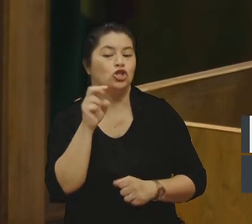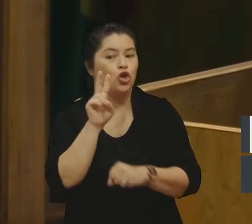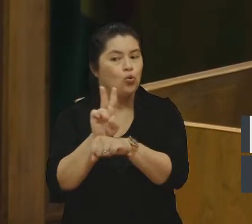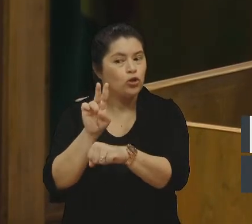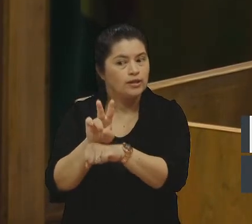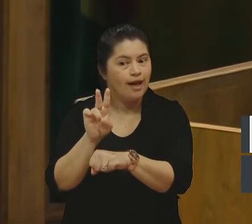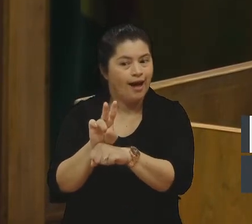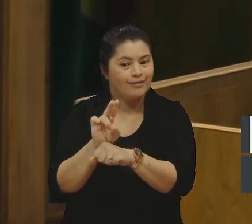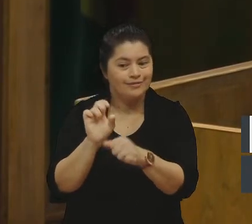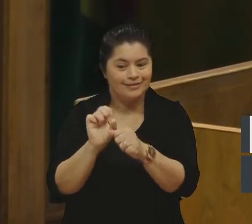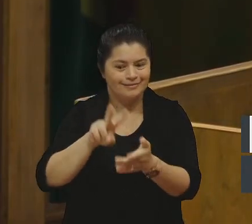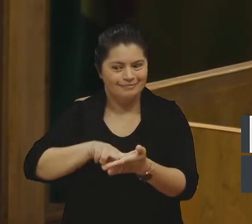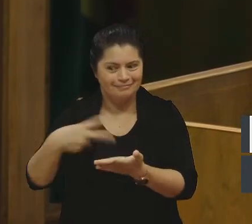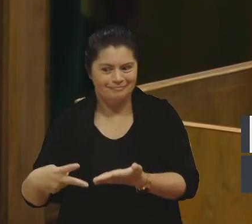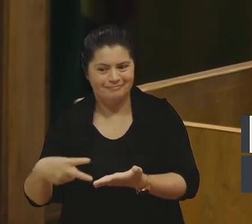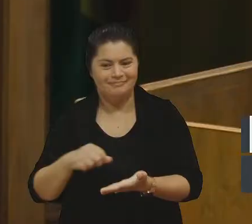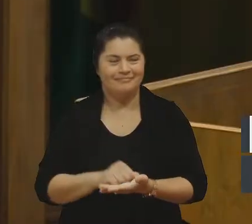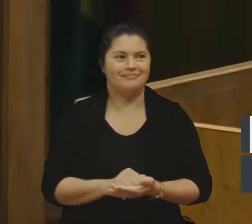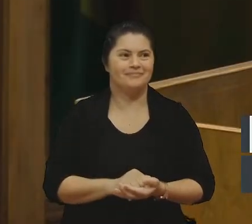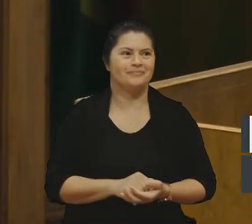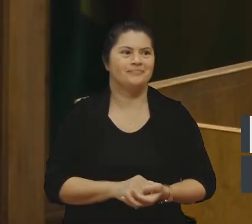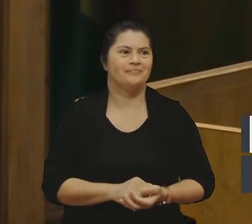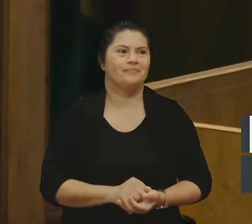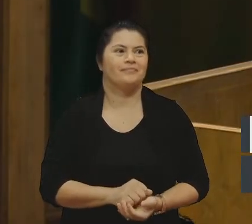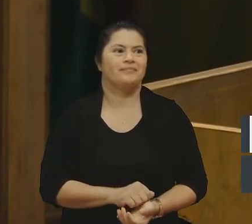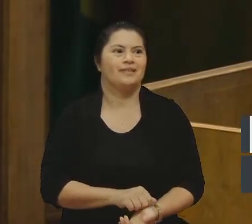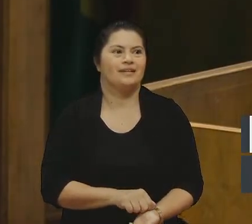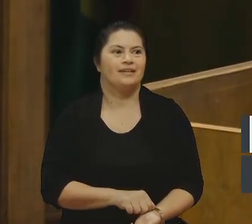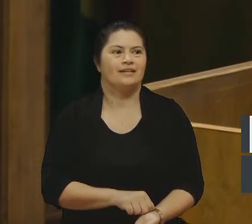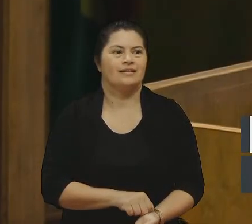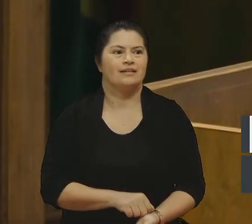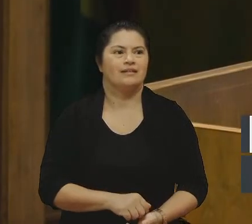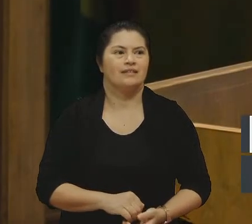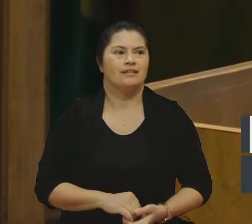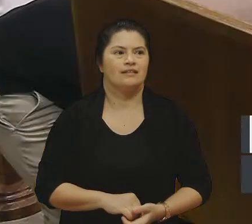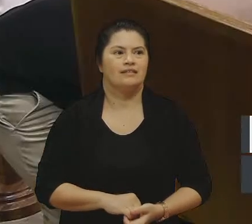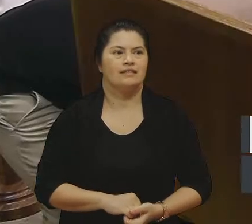certo aqui, o segundo é não cair do meu banquinho. Então, deixa eu só... Peraí.